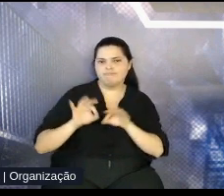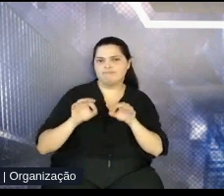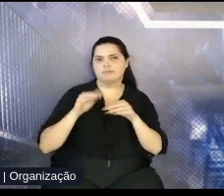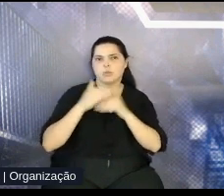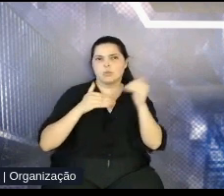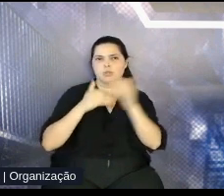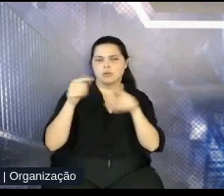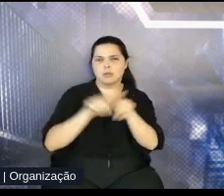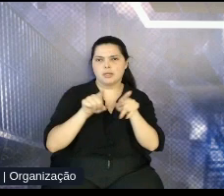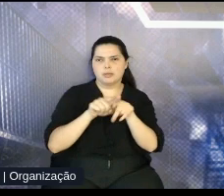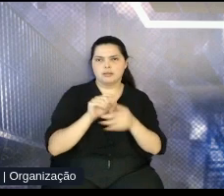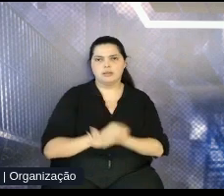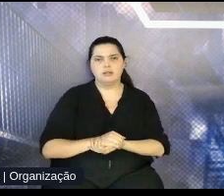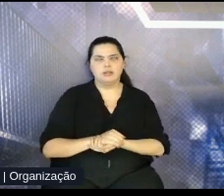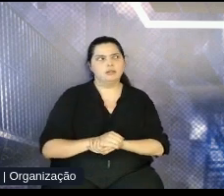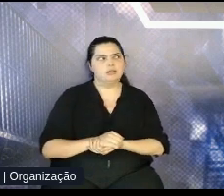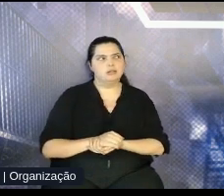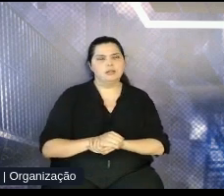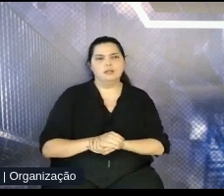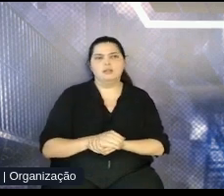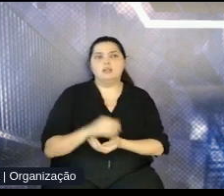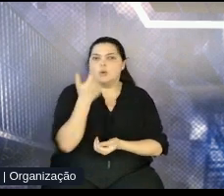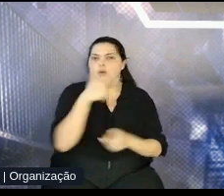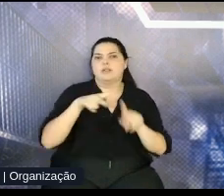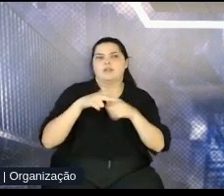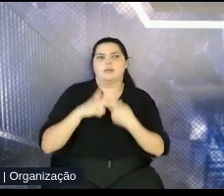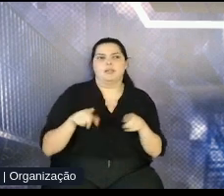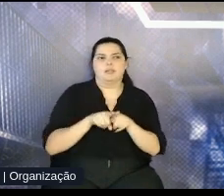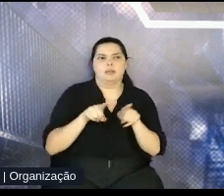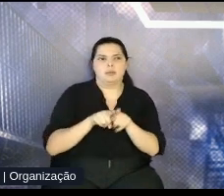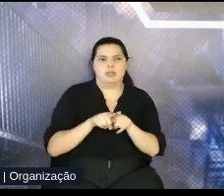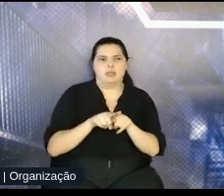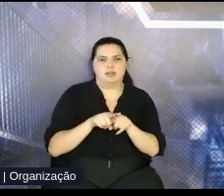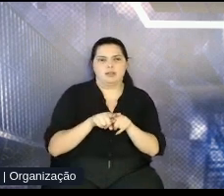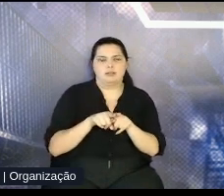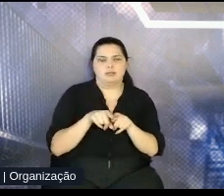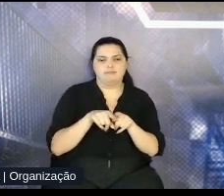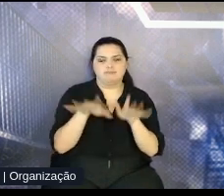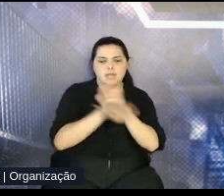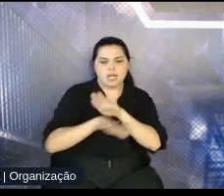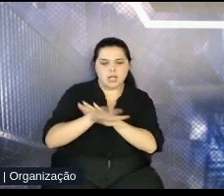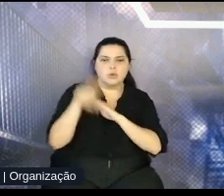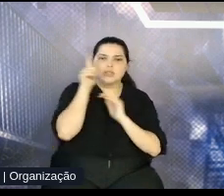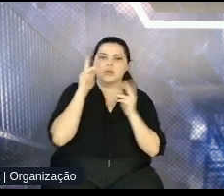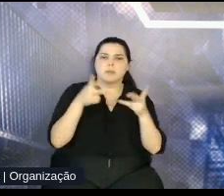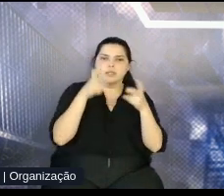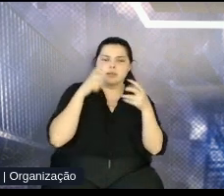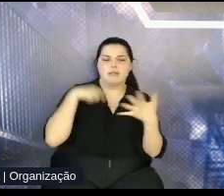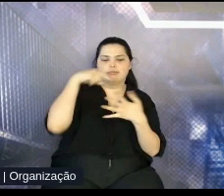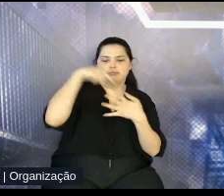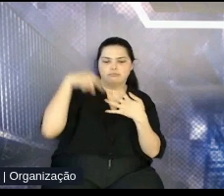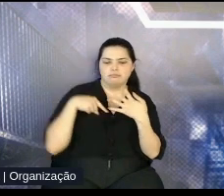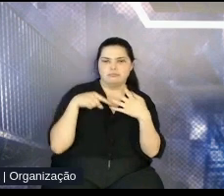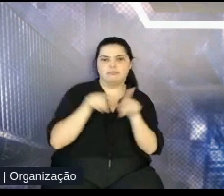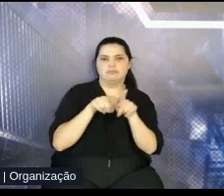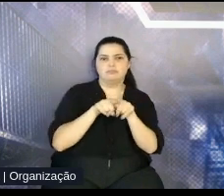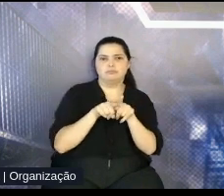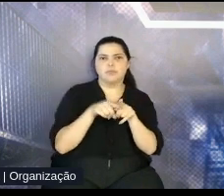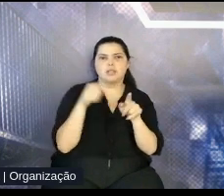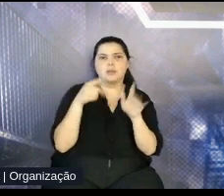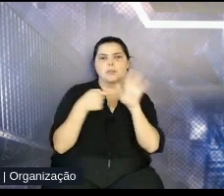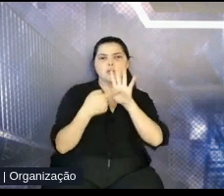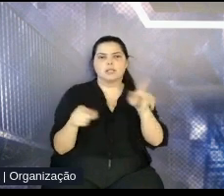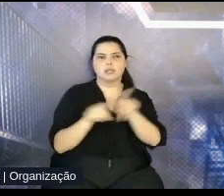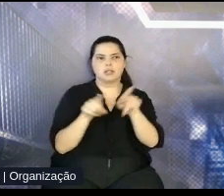beleza? Existem outras ferramentas de mercado também que a gente conseguiu levantar, né? Existem várias, mas aí queria destacar aqui